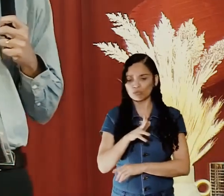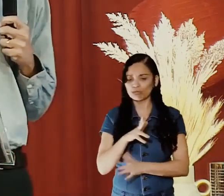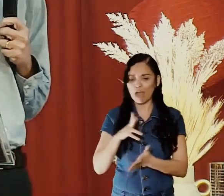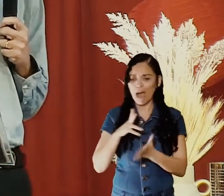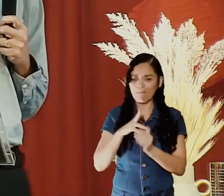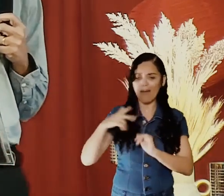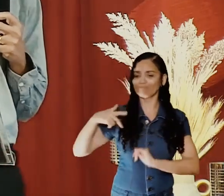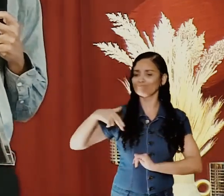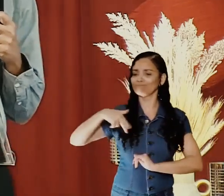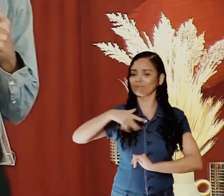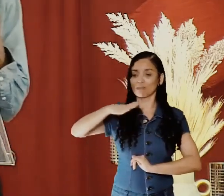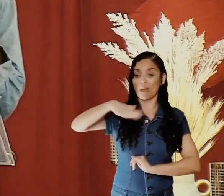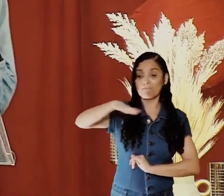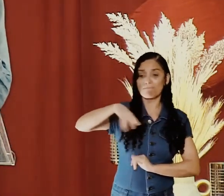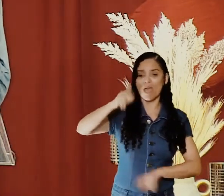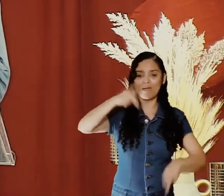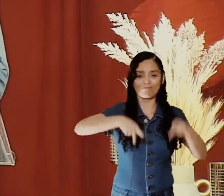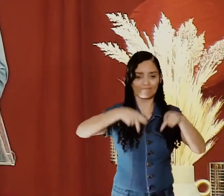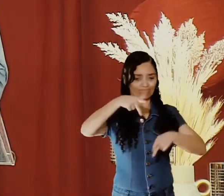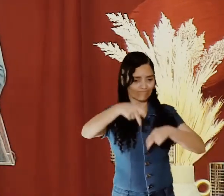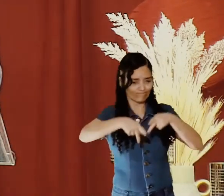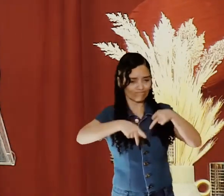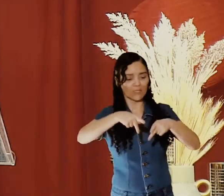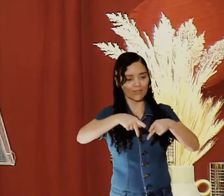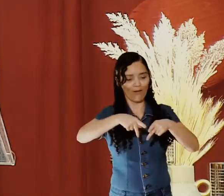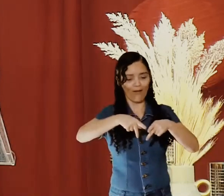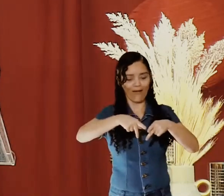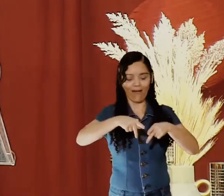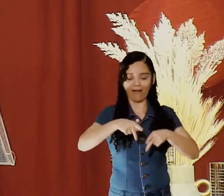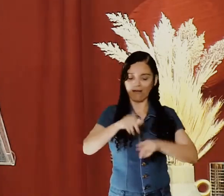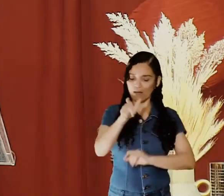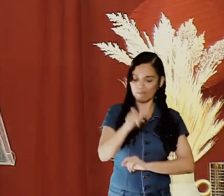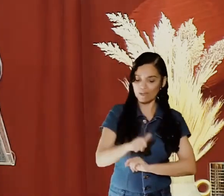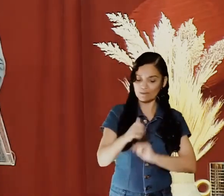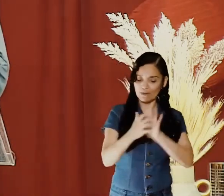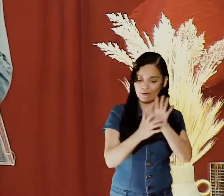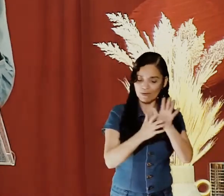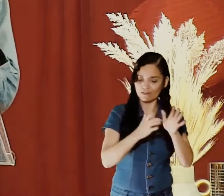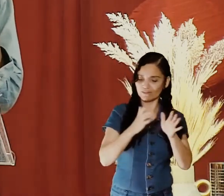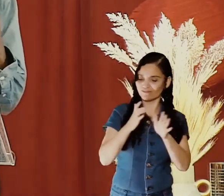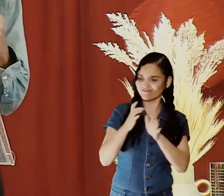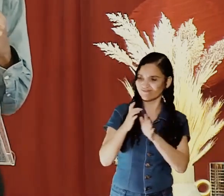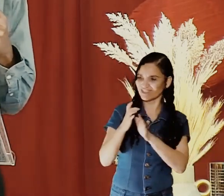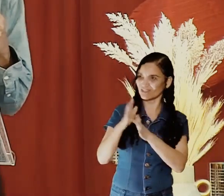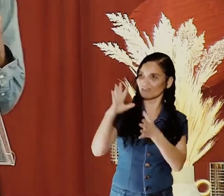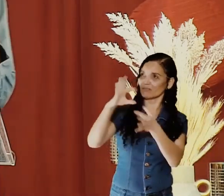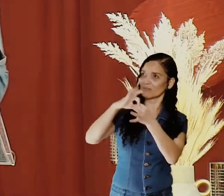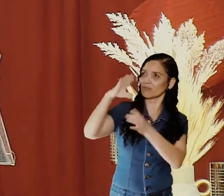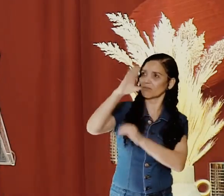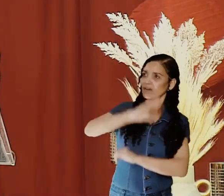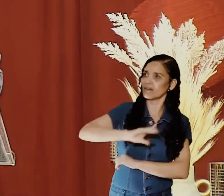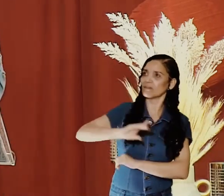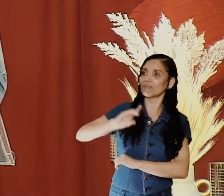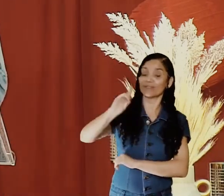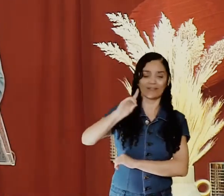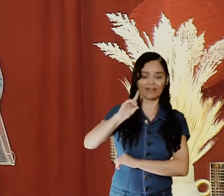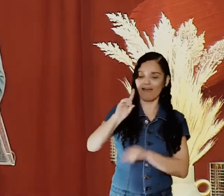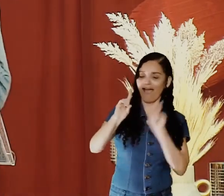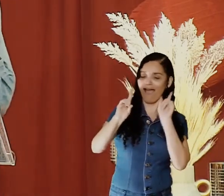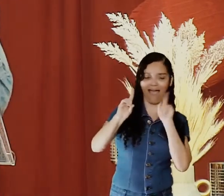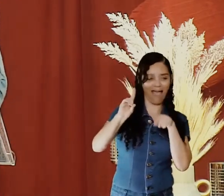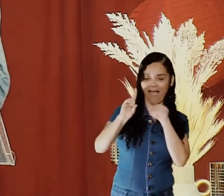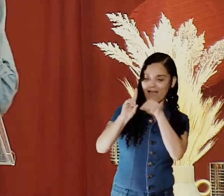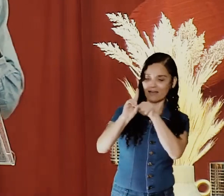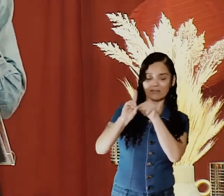história. Deus conduziu todos os fatos, todas as circunstâncias, para que o nosso Salvador viesse no